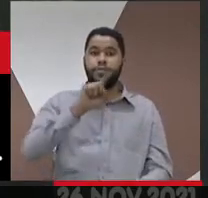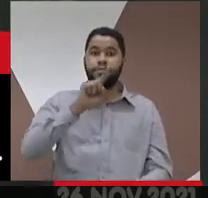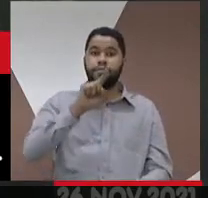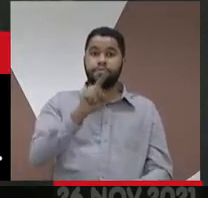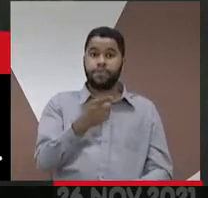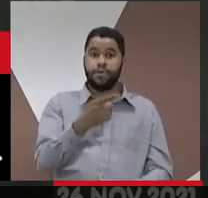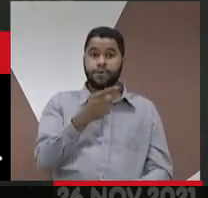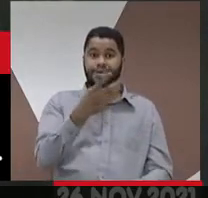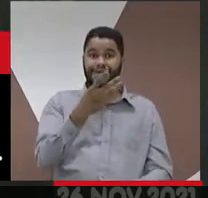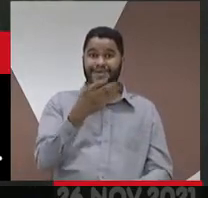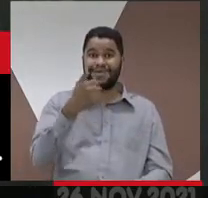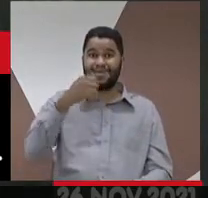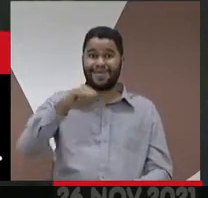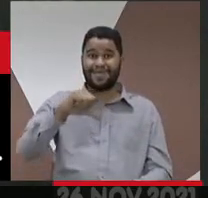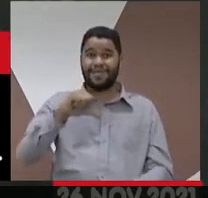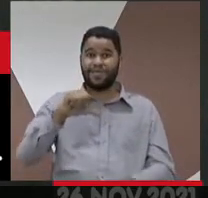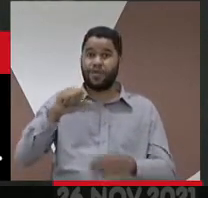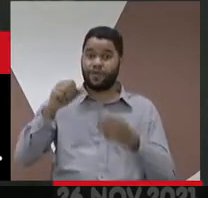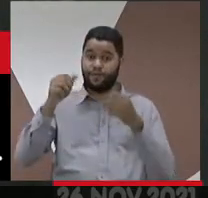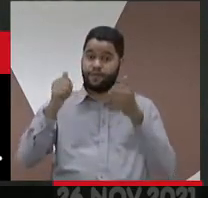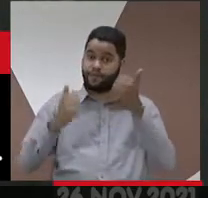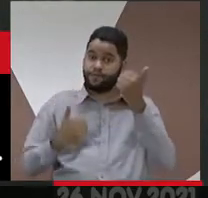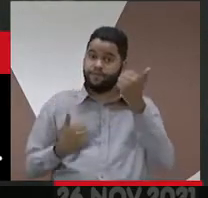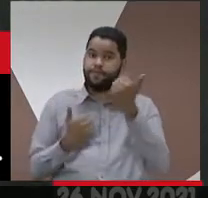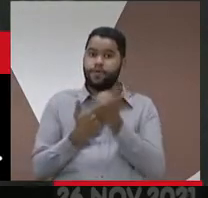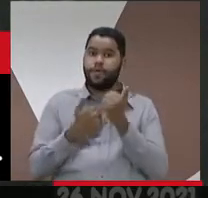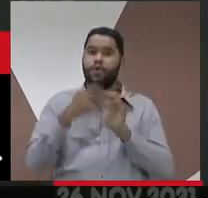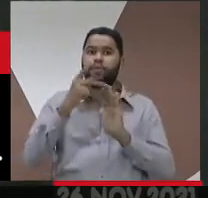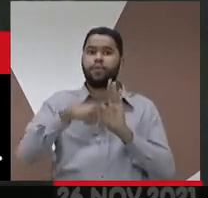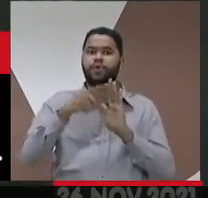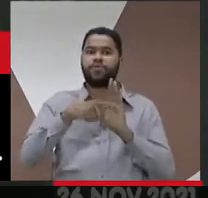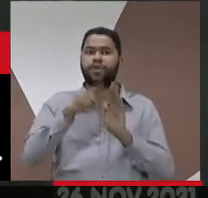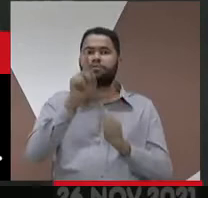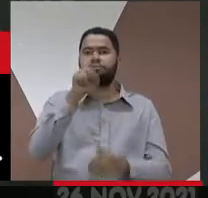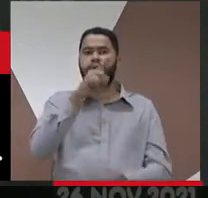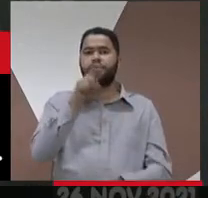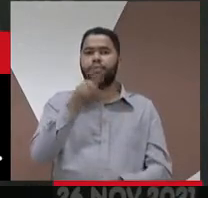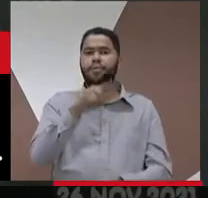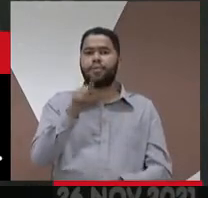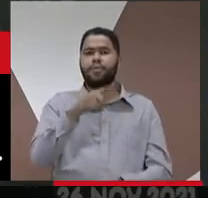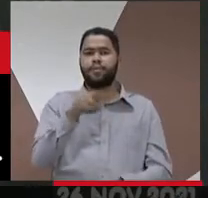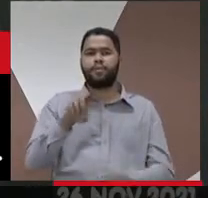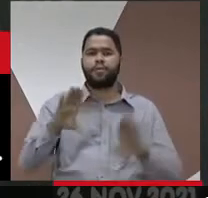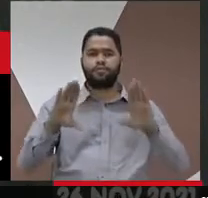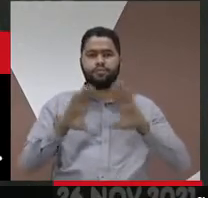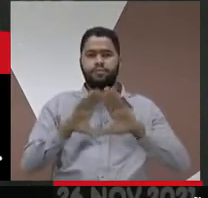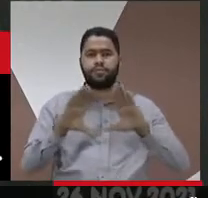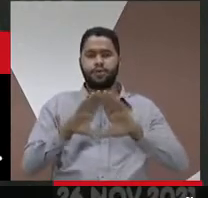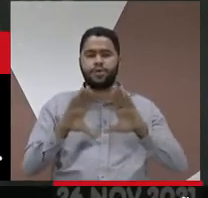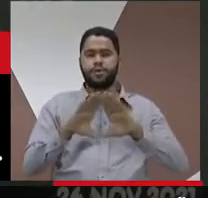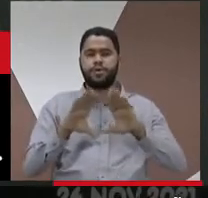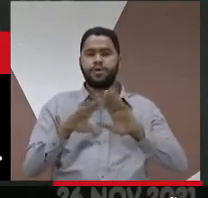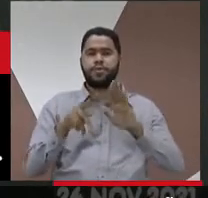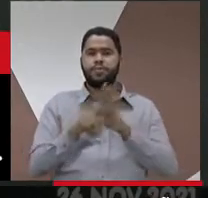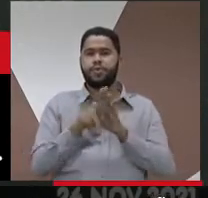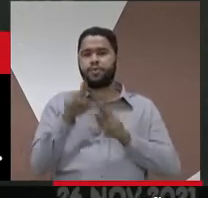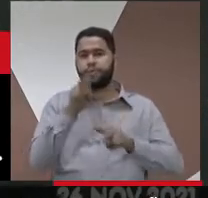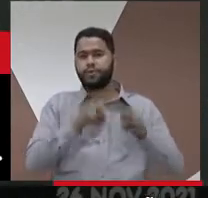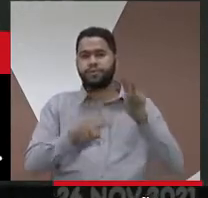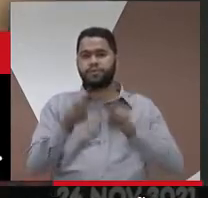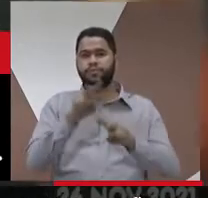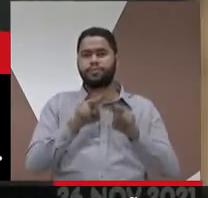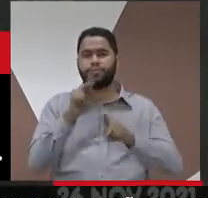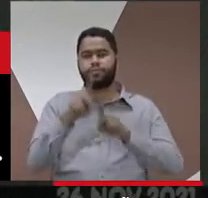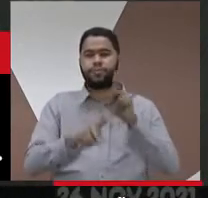1.319 votos a favor do projeto foram excluídos pela Assembleia Legislativa na consulta